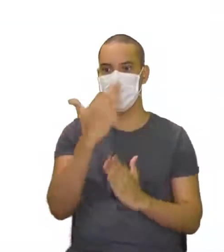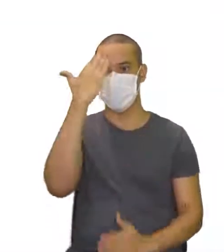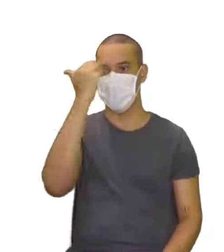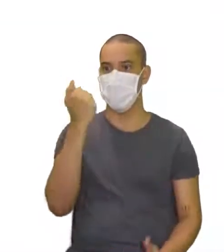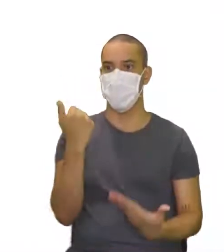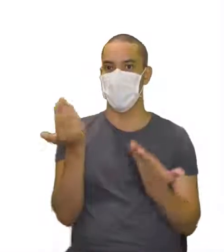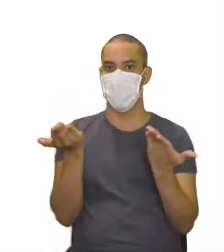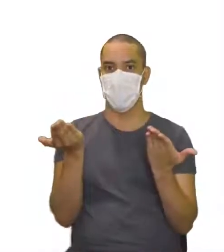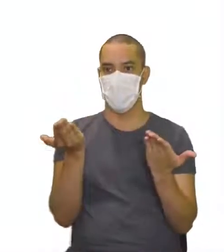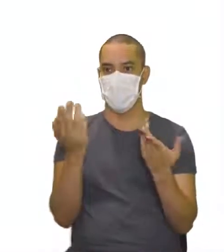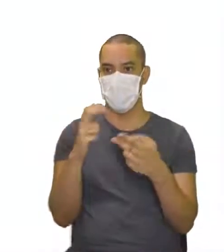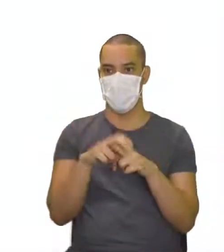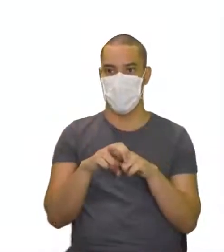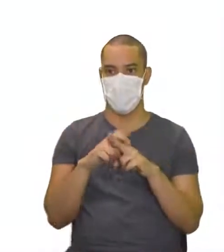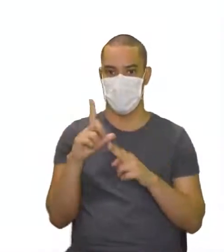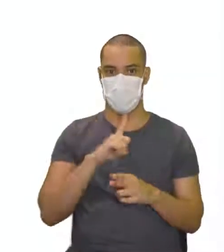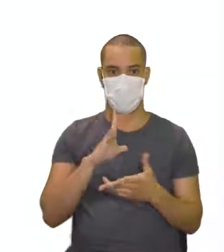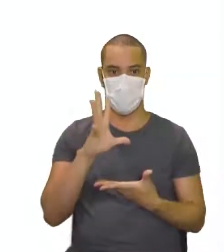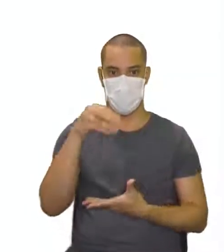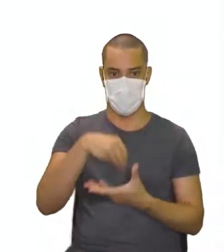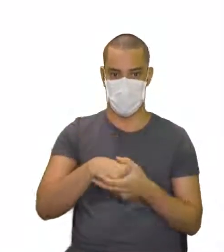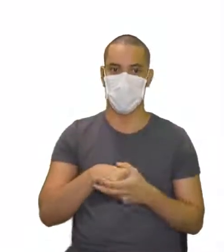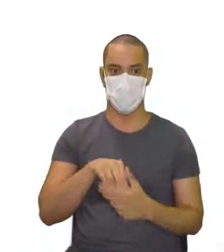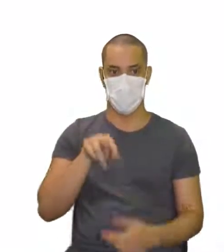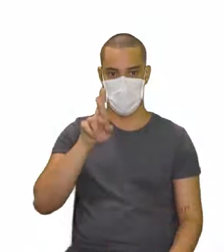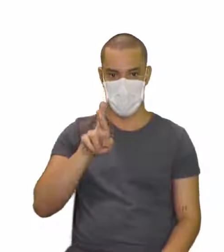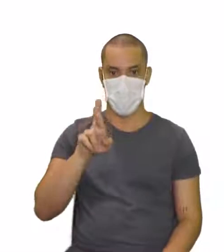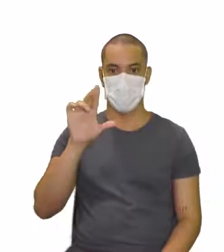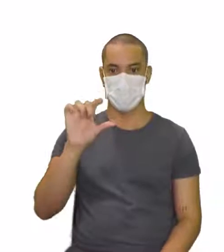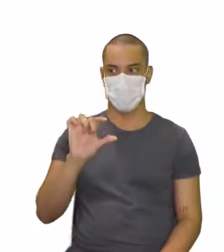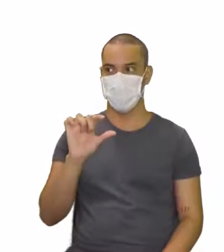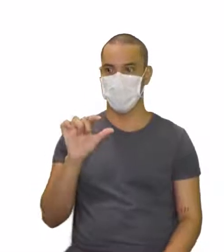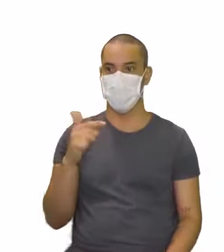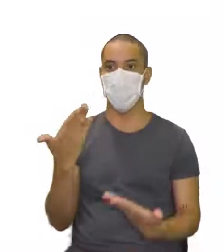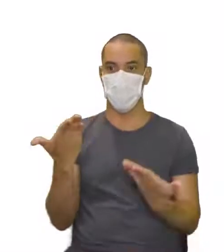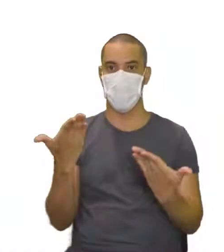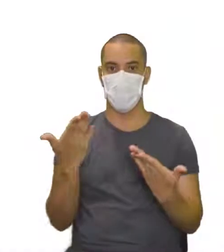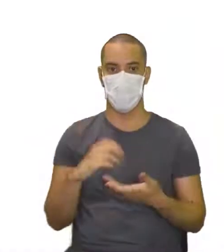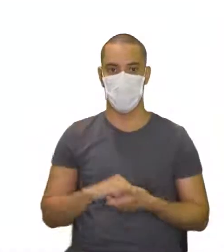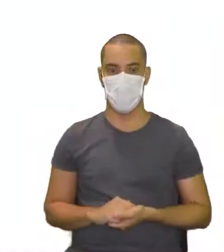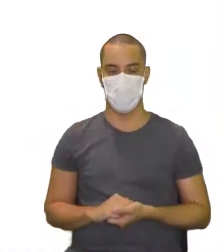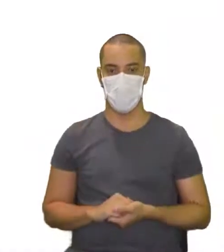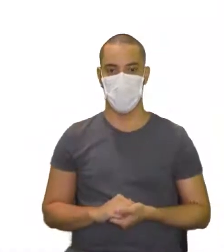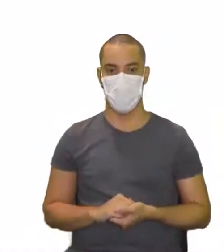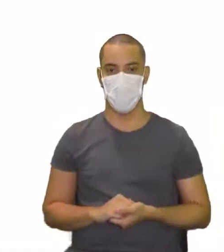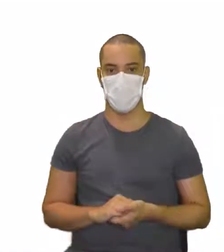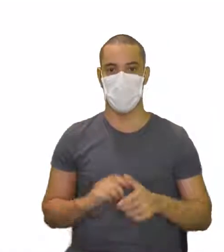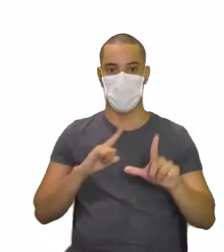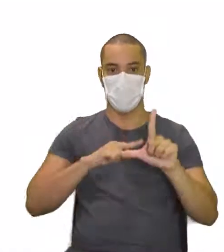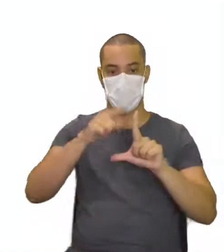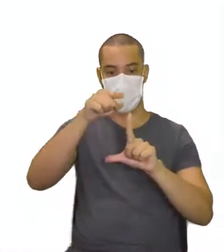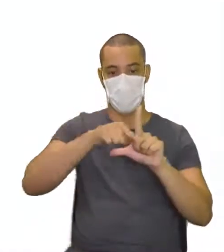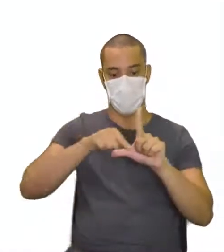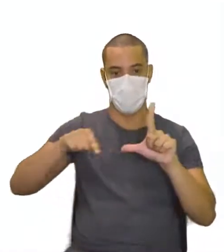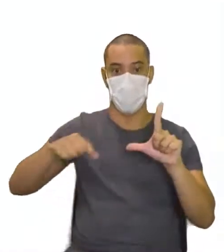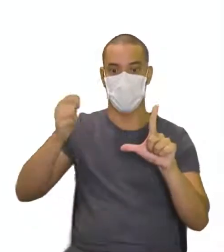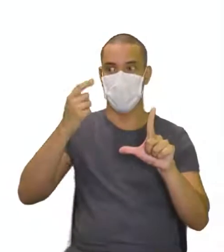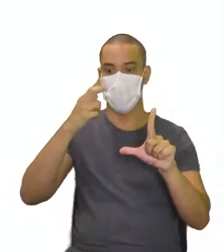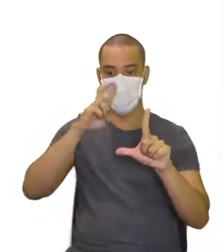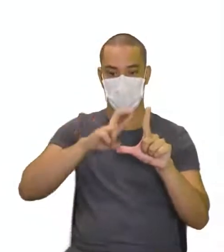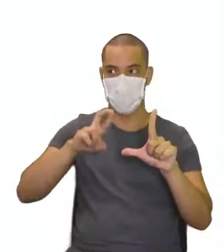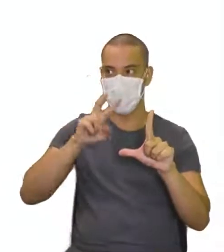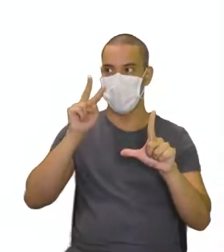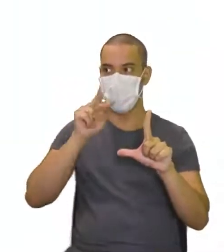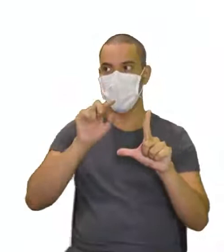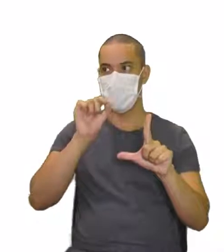gerador e o Rzinho do receptor. Aqui, pessoal, pelo gráfico, a gente pode observar o seguinte, vamos